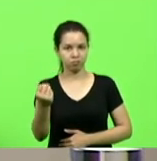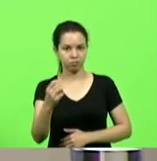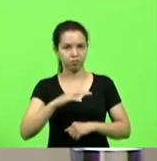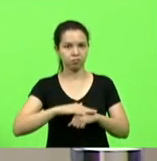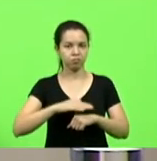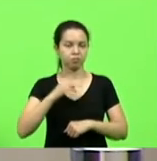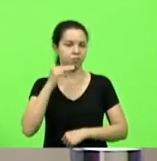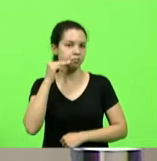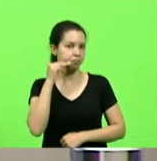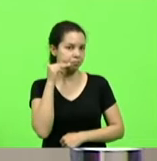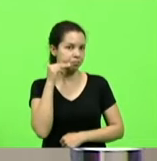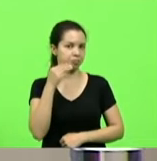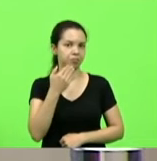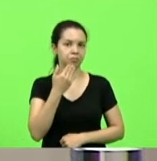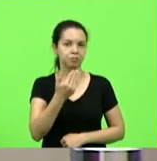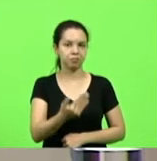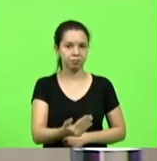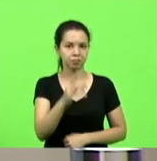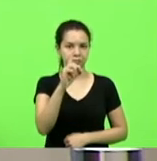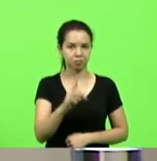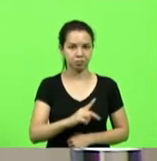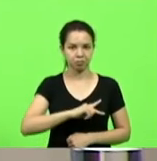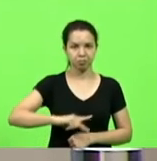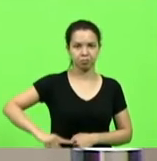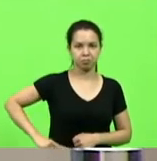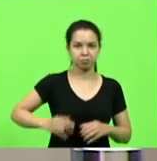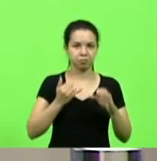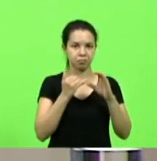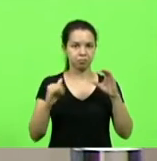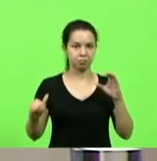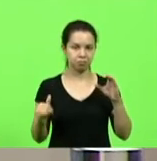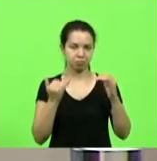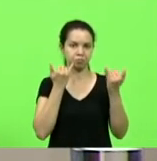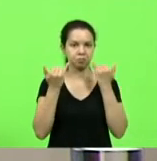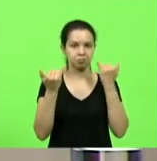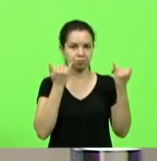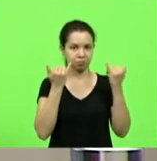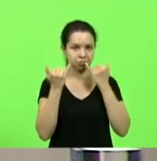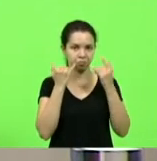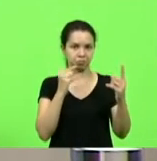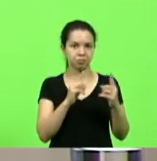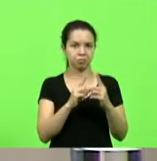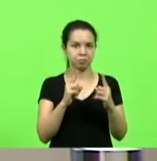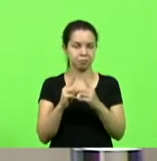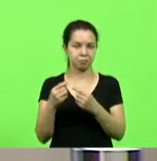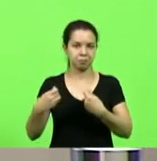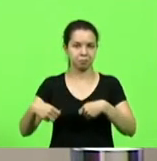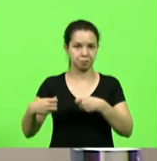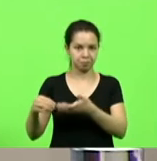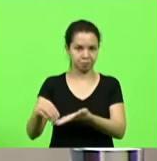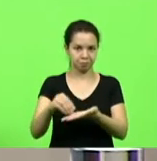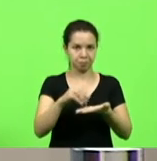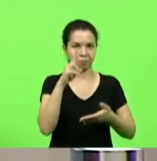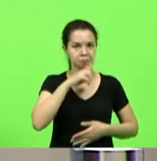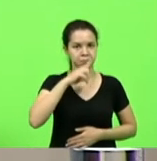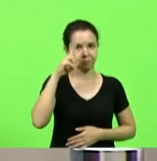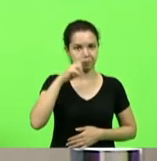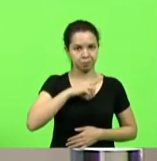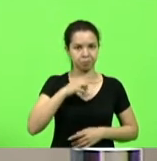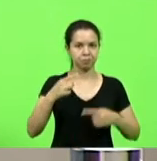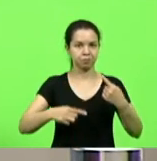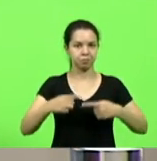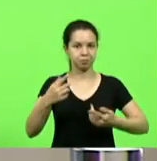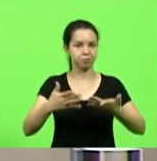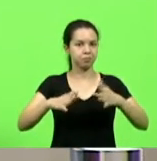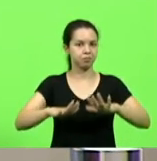Marlene Fengler, solicitando ao diretor-presidente da Celesc informações acerca do atendimento às demandas emergenciais. Em discussão. Não havendo quem